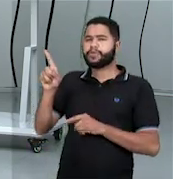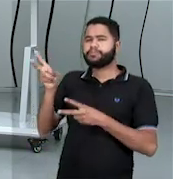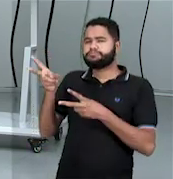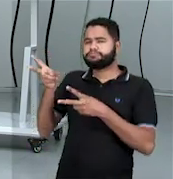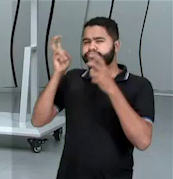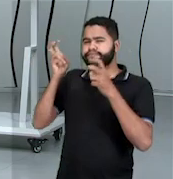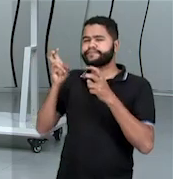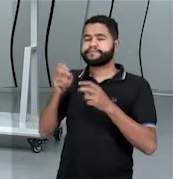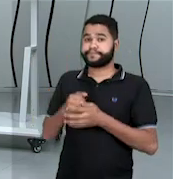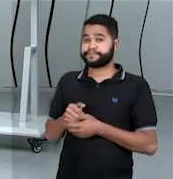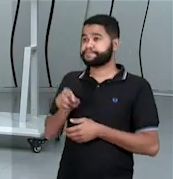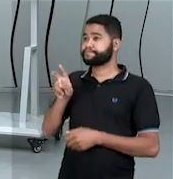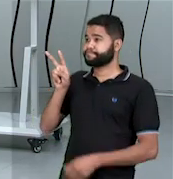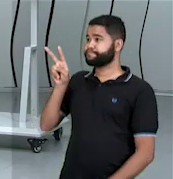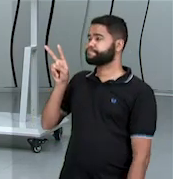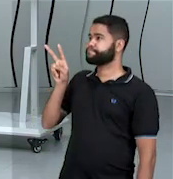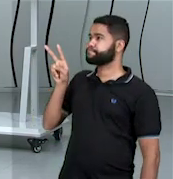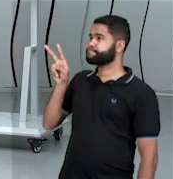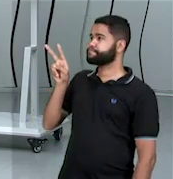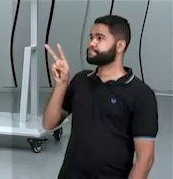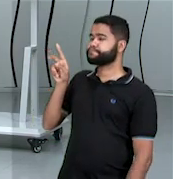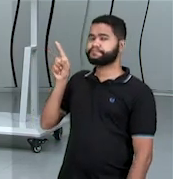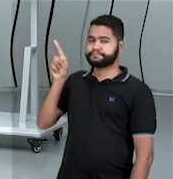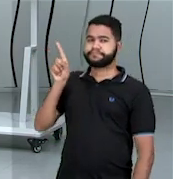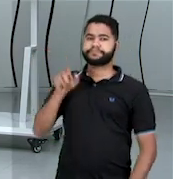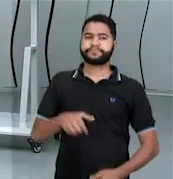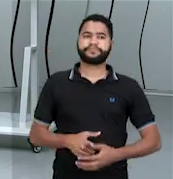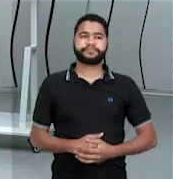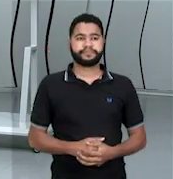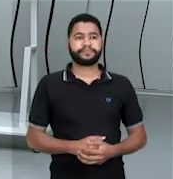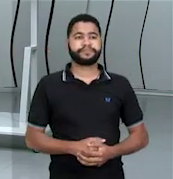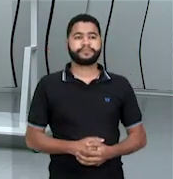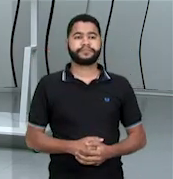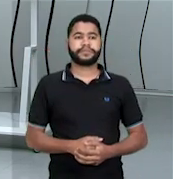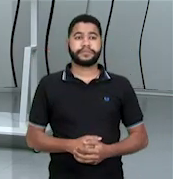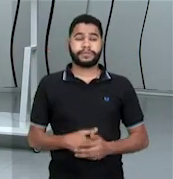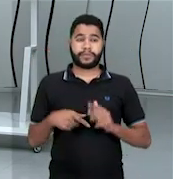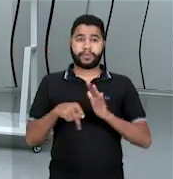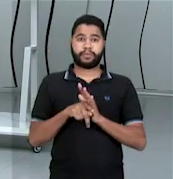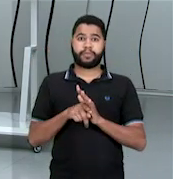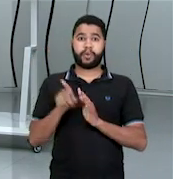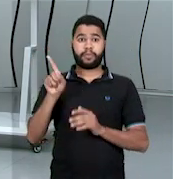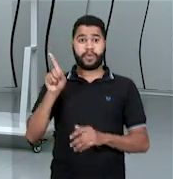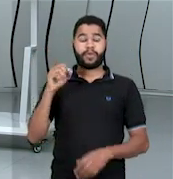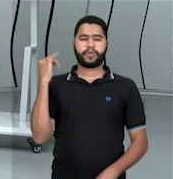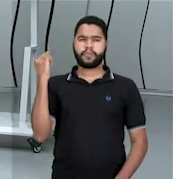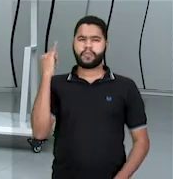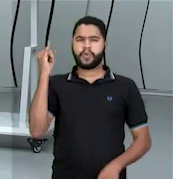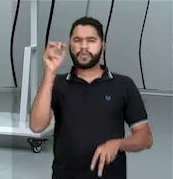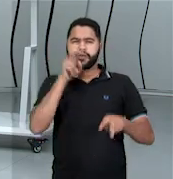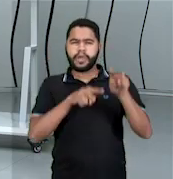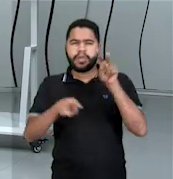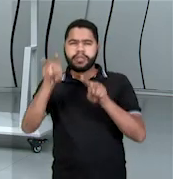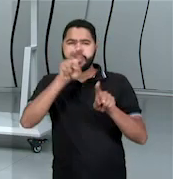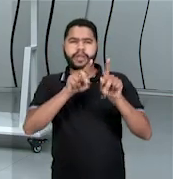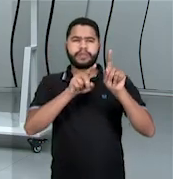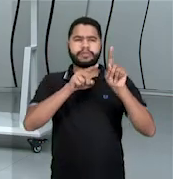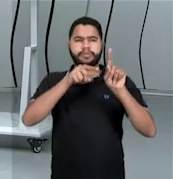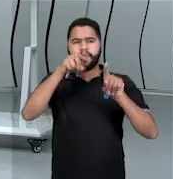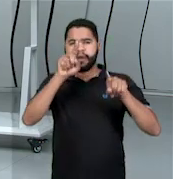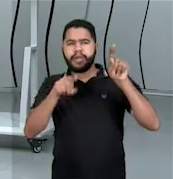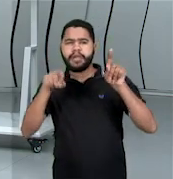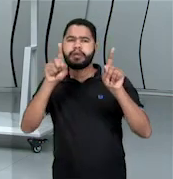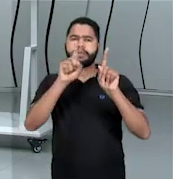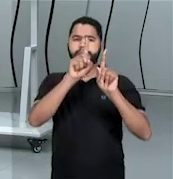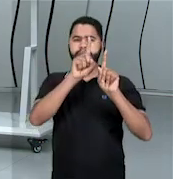demográfica. Reparem aqui para vocês verem, né, nessa taxa demográfica, num gráfico importante a gente analisar gráficos, né?